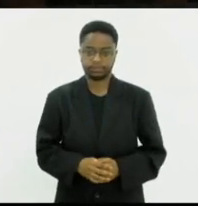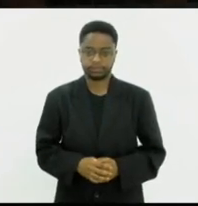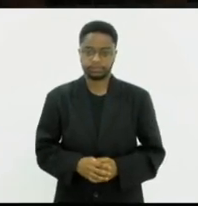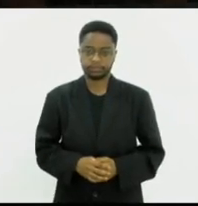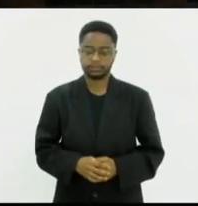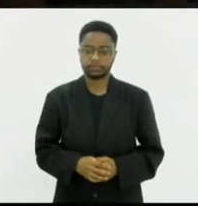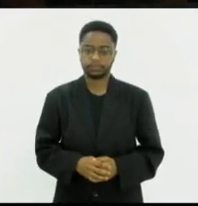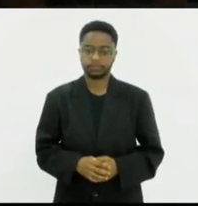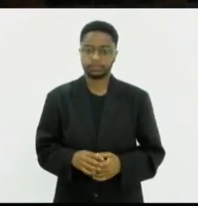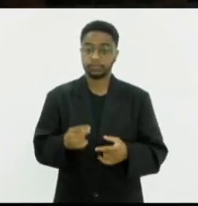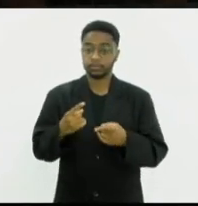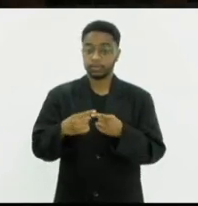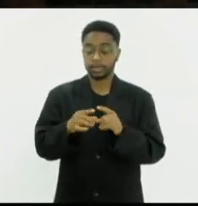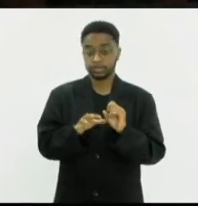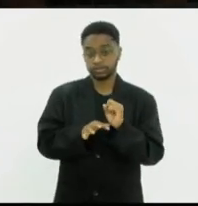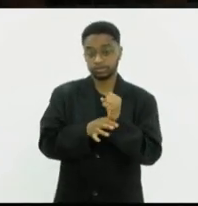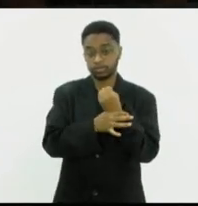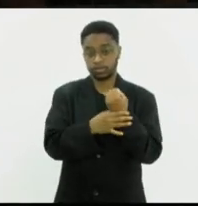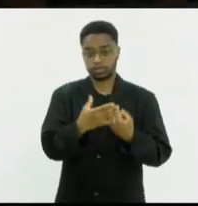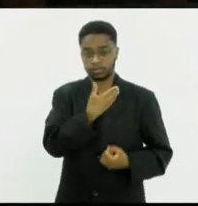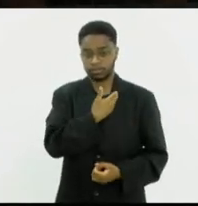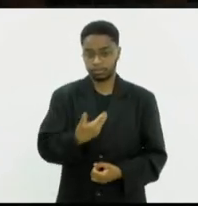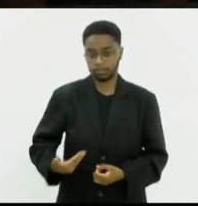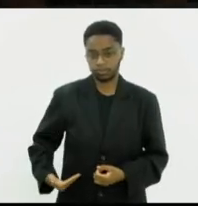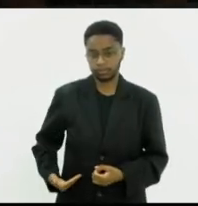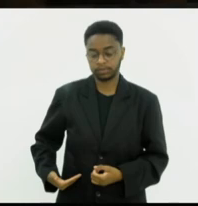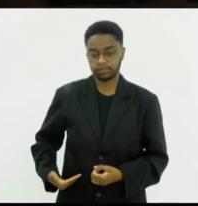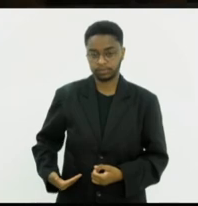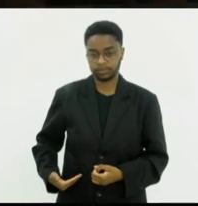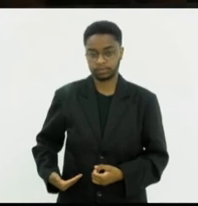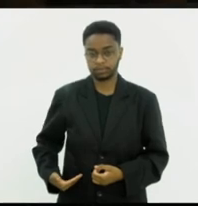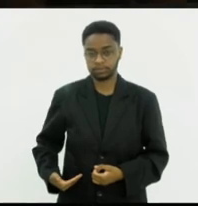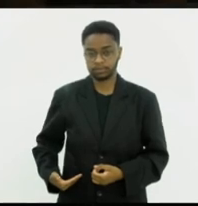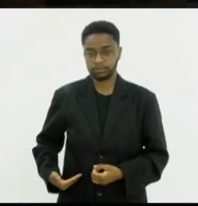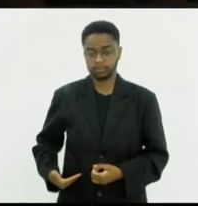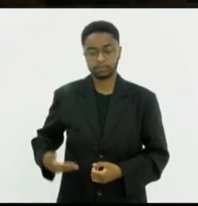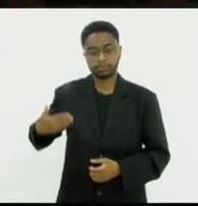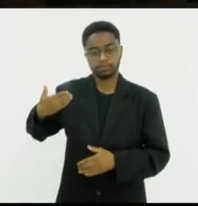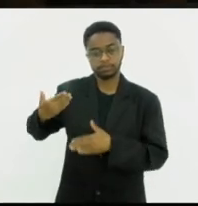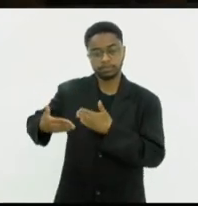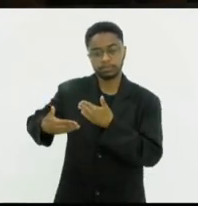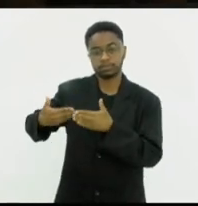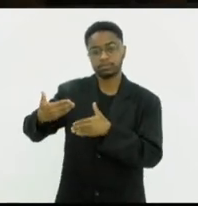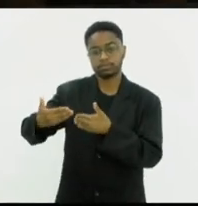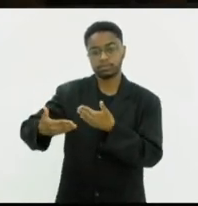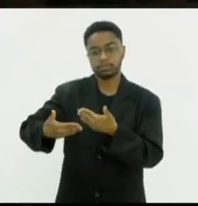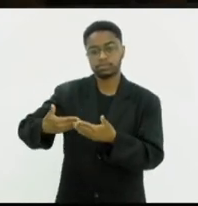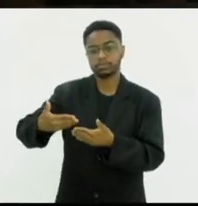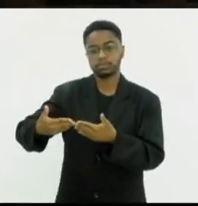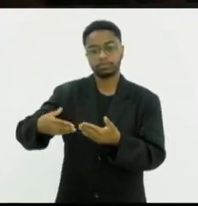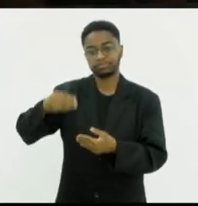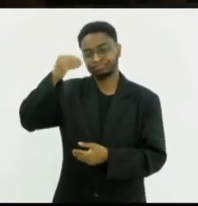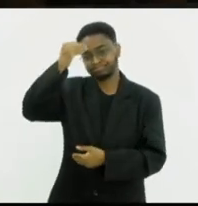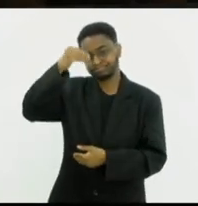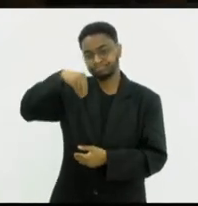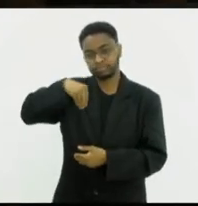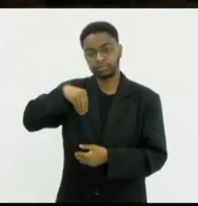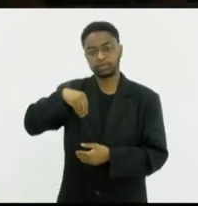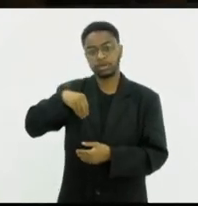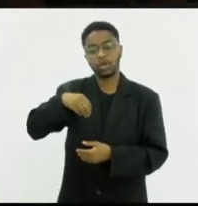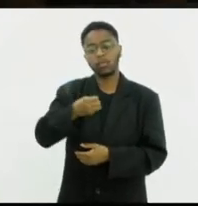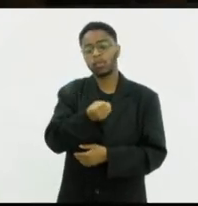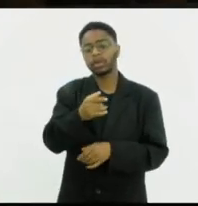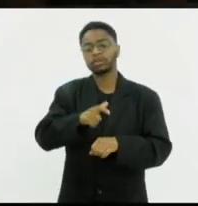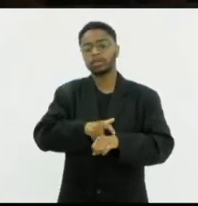A segurança pública, ela vem se arrastando com um fracasso retumbante há quantas